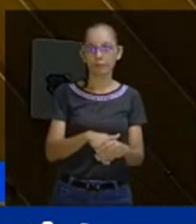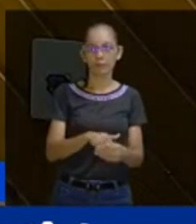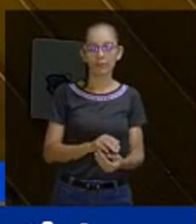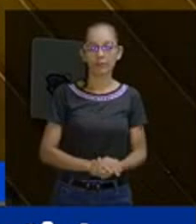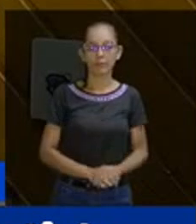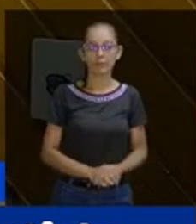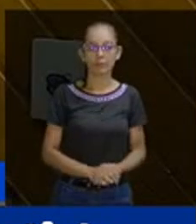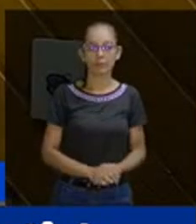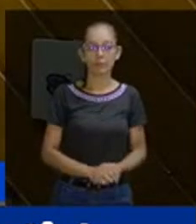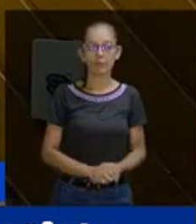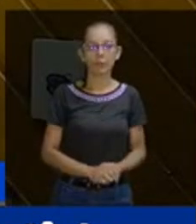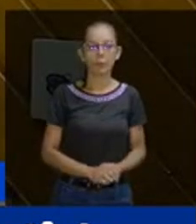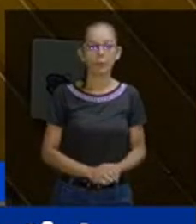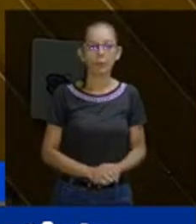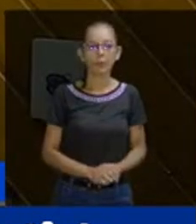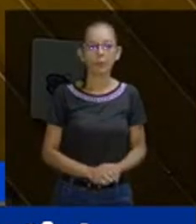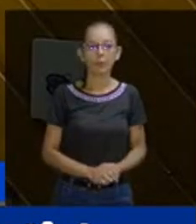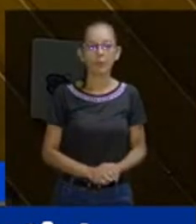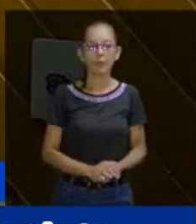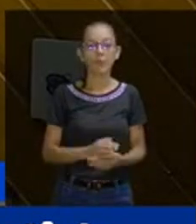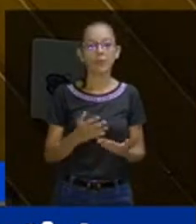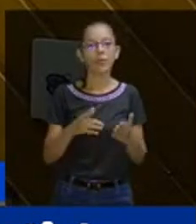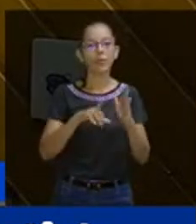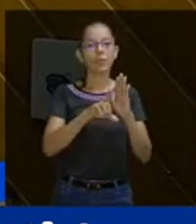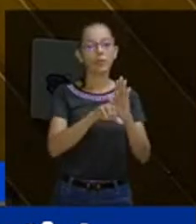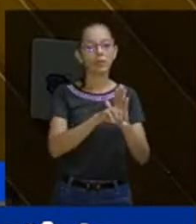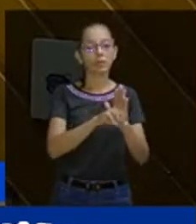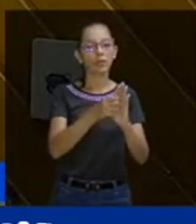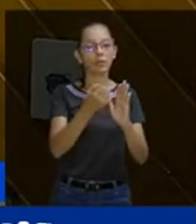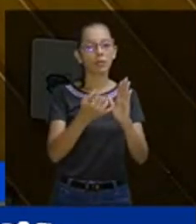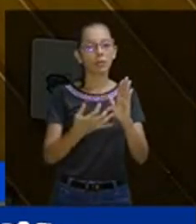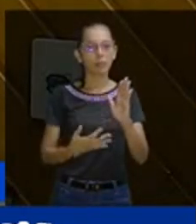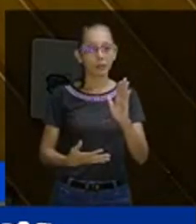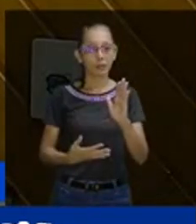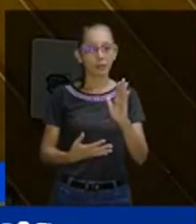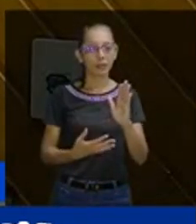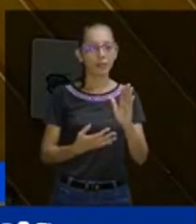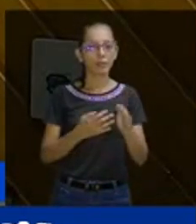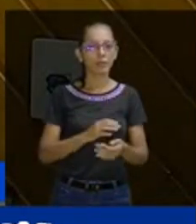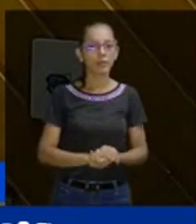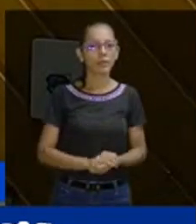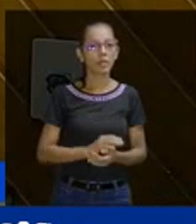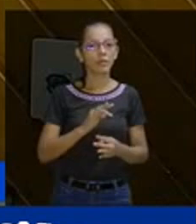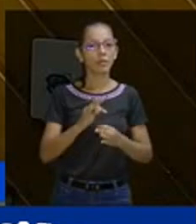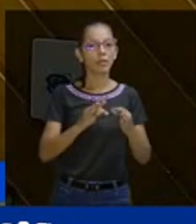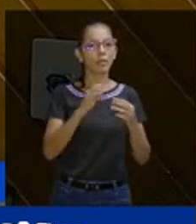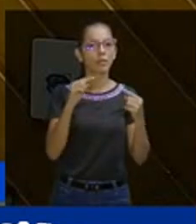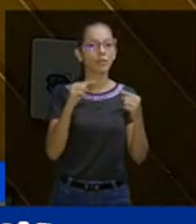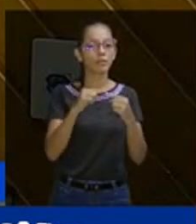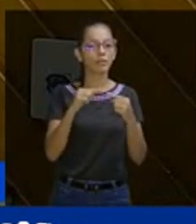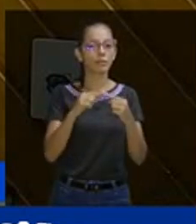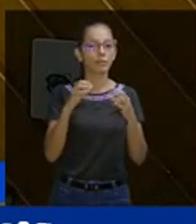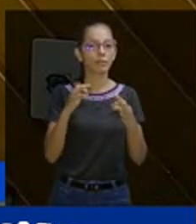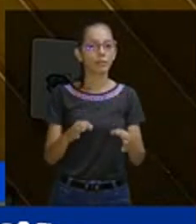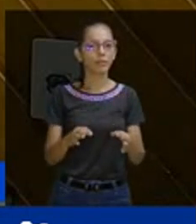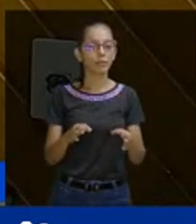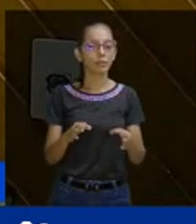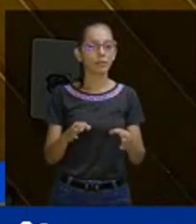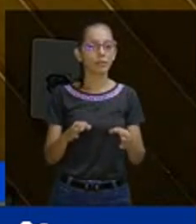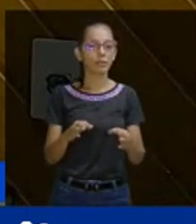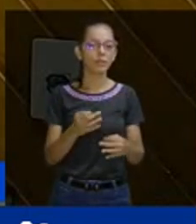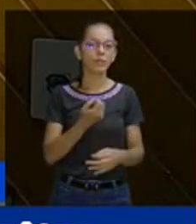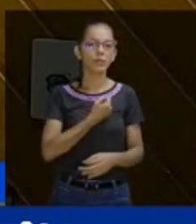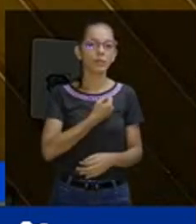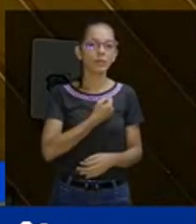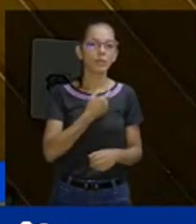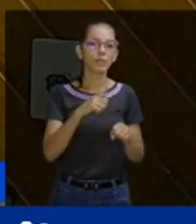forma, a interpretação, conforme a Constituição, é a técnica adequada para analisar o alcance do artigo 236 do Código